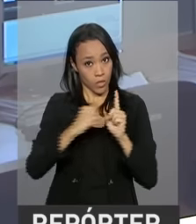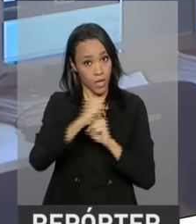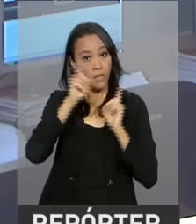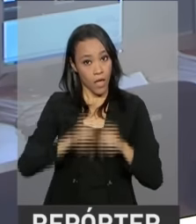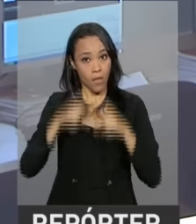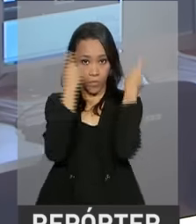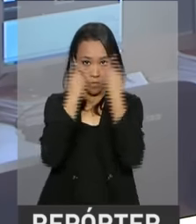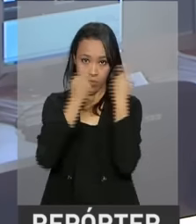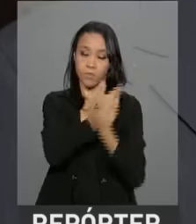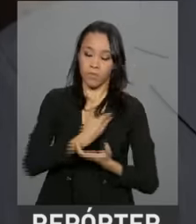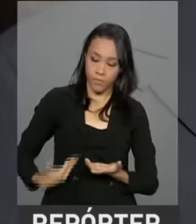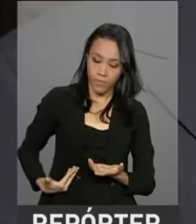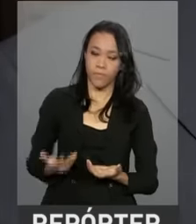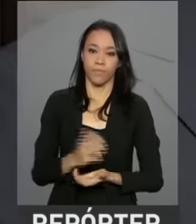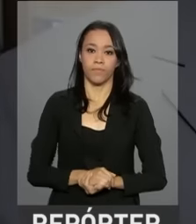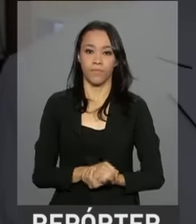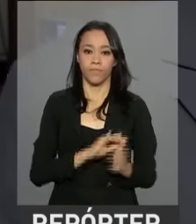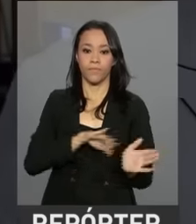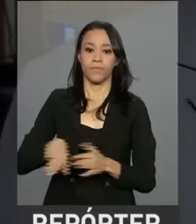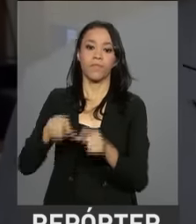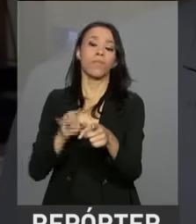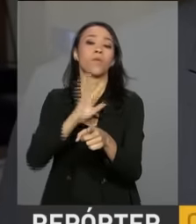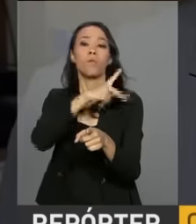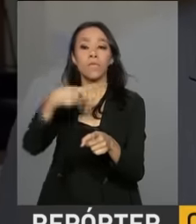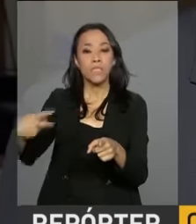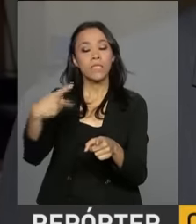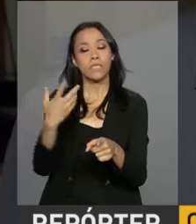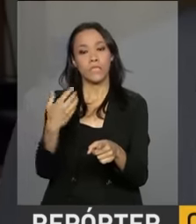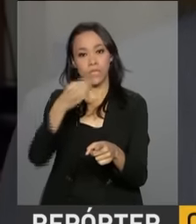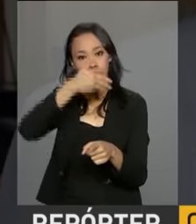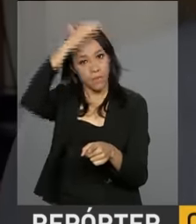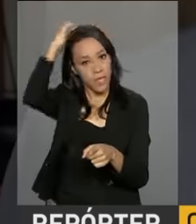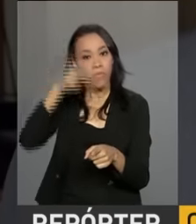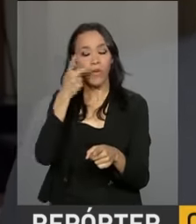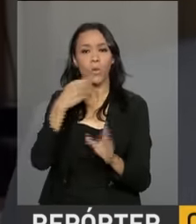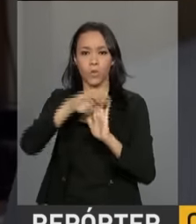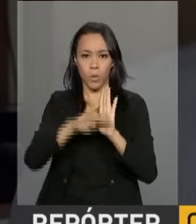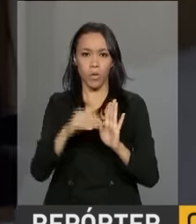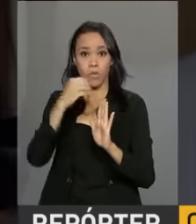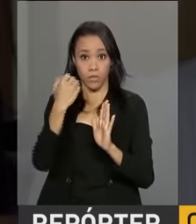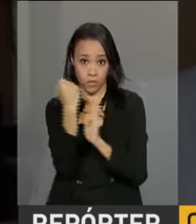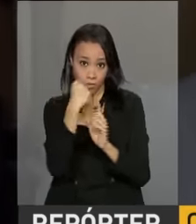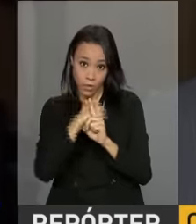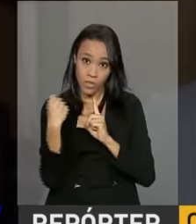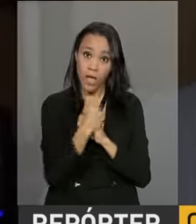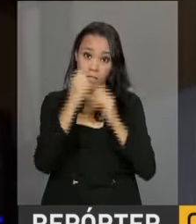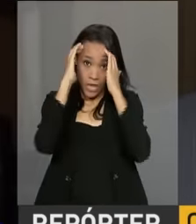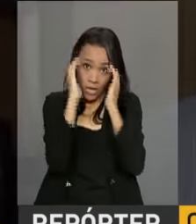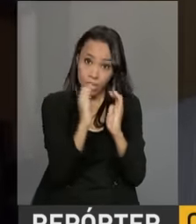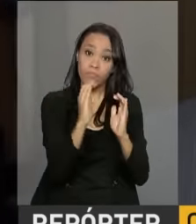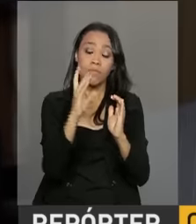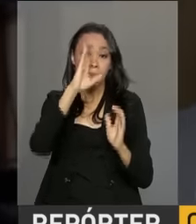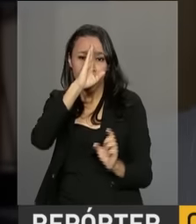o governo Presidente temer disse que os programas sociais seriam uma prioridade do governo nunca falou em acabar com